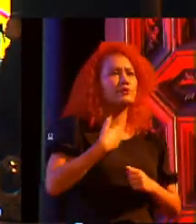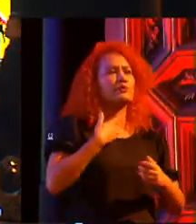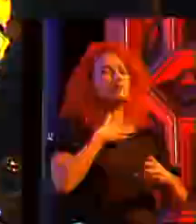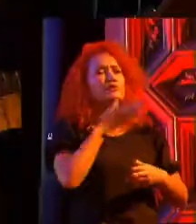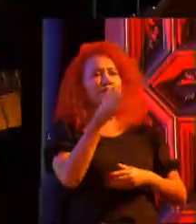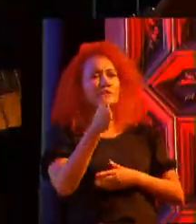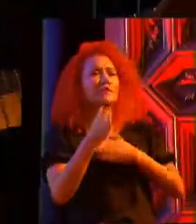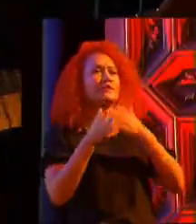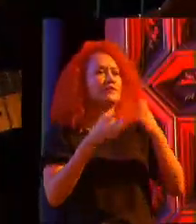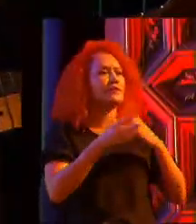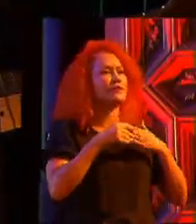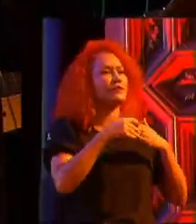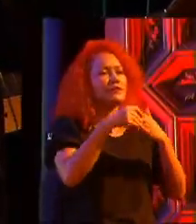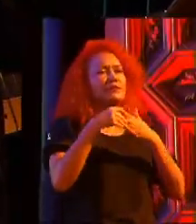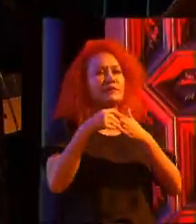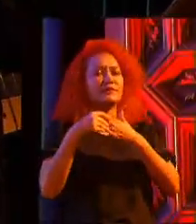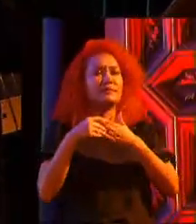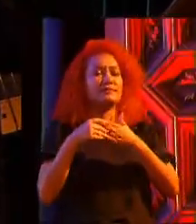hoje